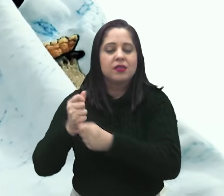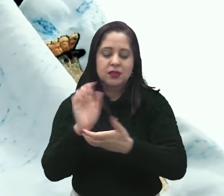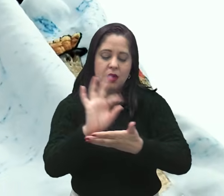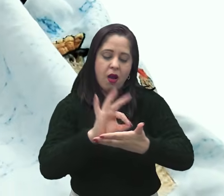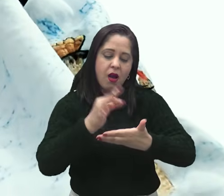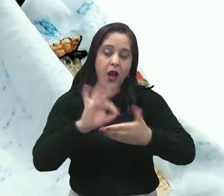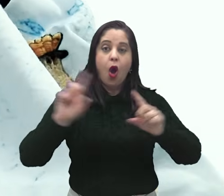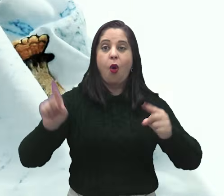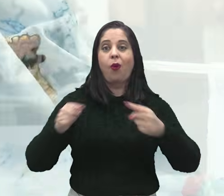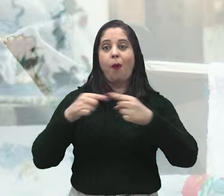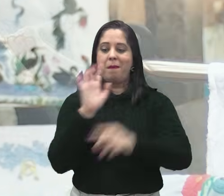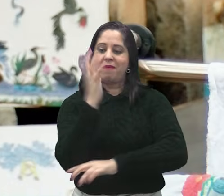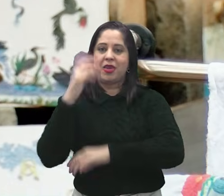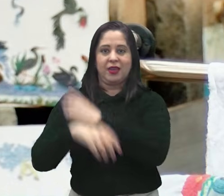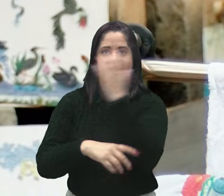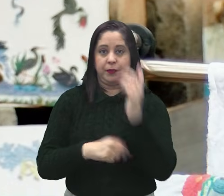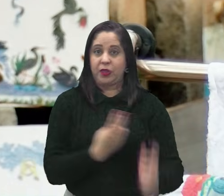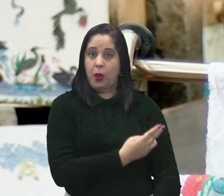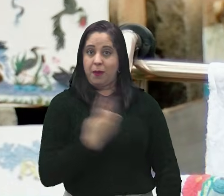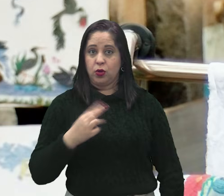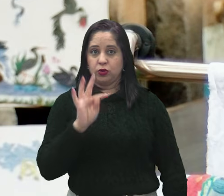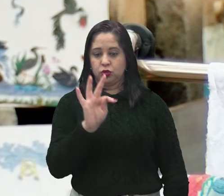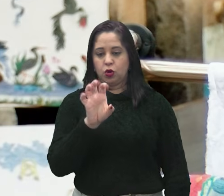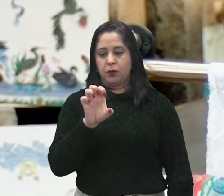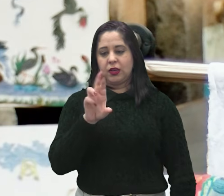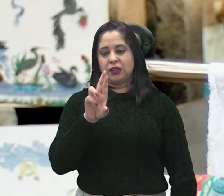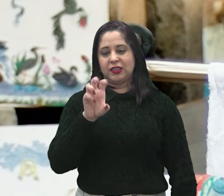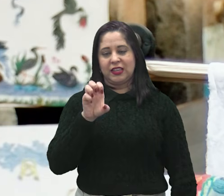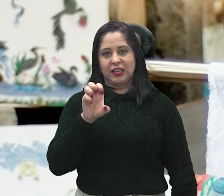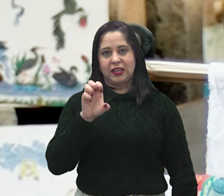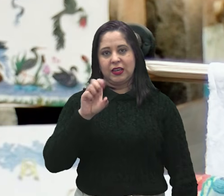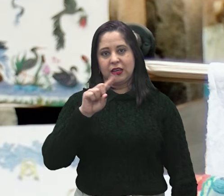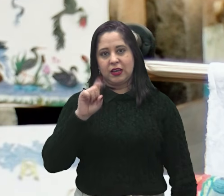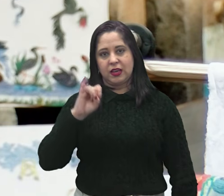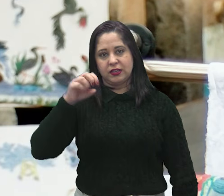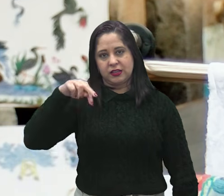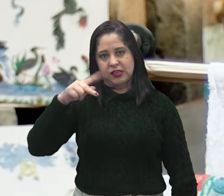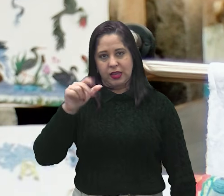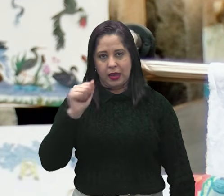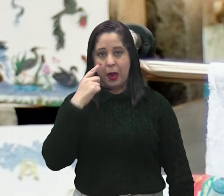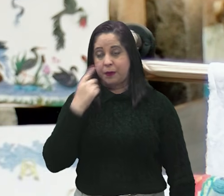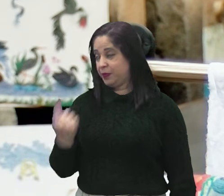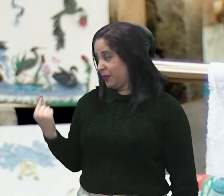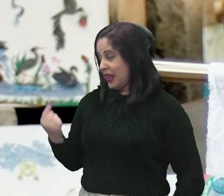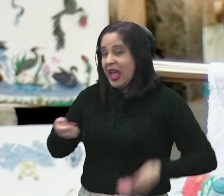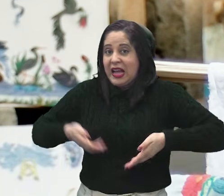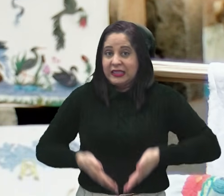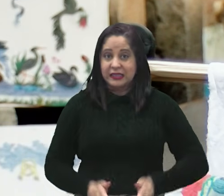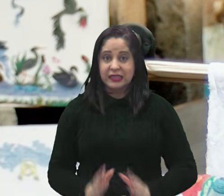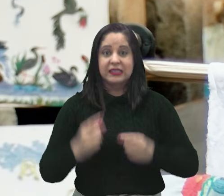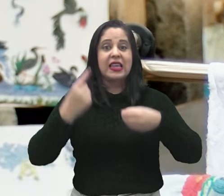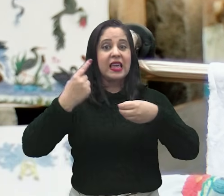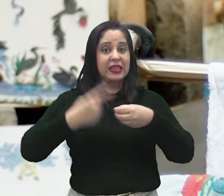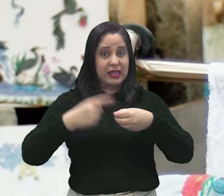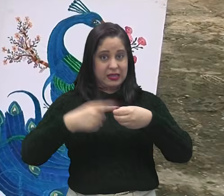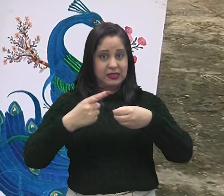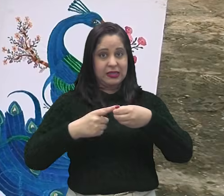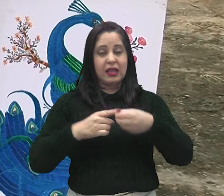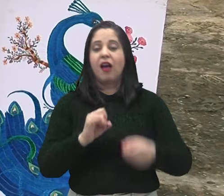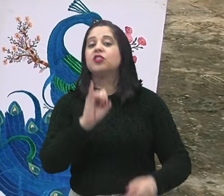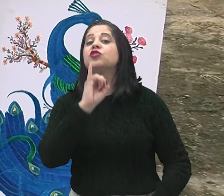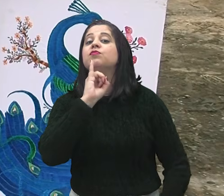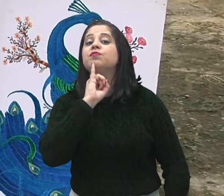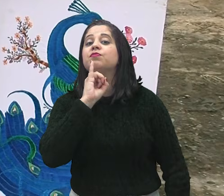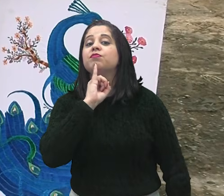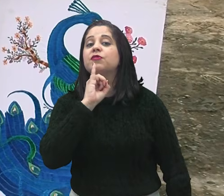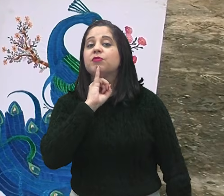sou Terezinha Mariano Pinheiro, nascida em Itapetininga, em Reixã, distrito de Itapetininga. Quando eu